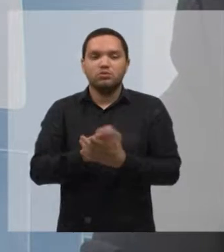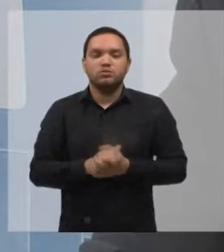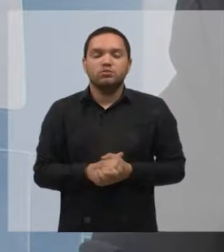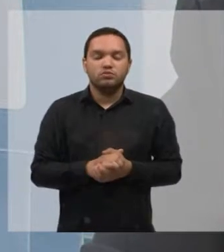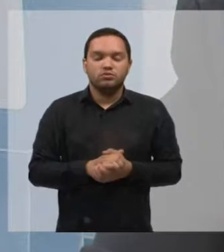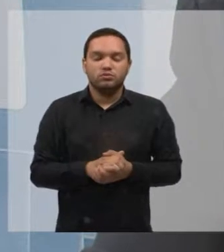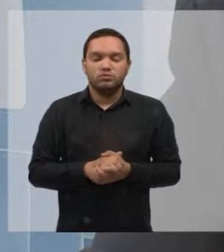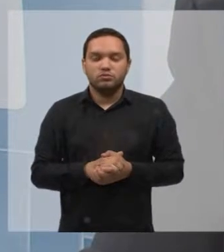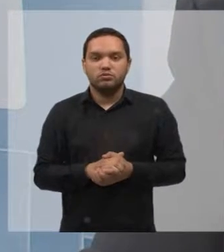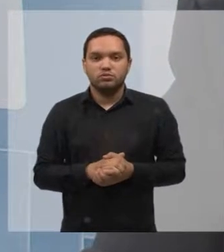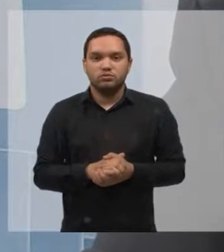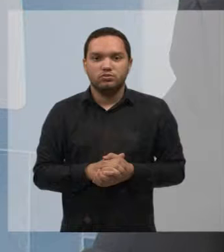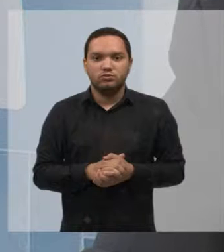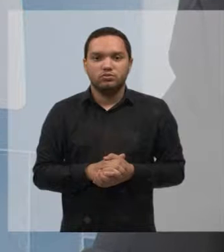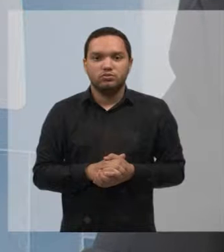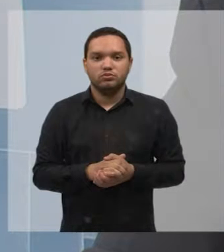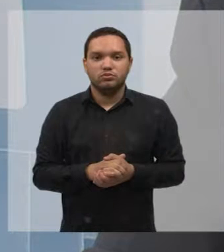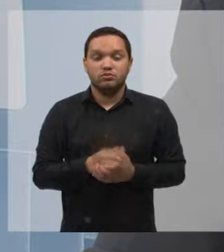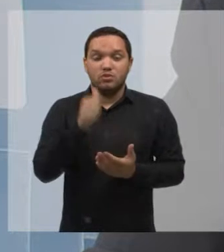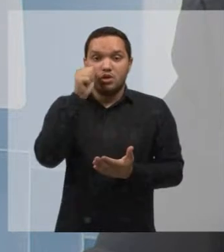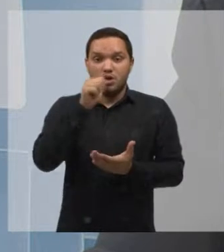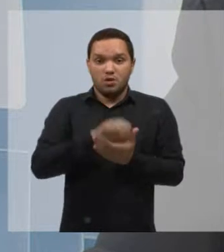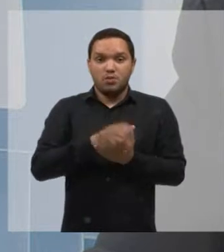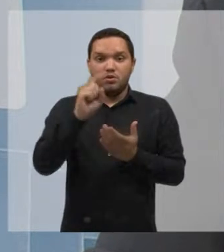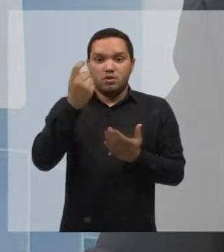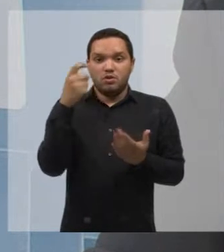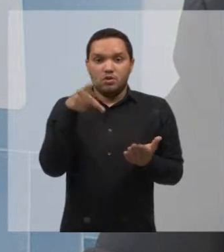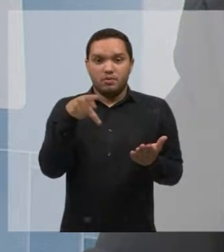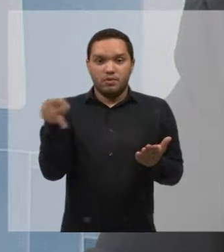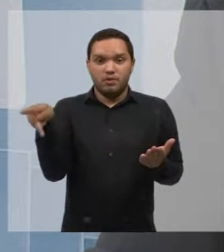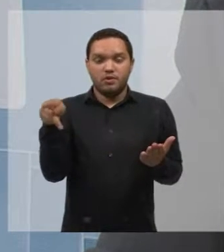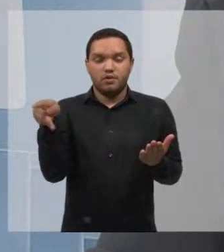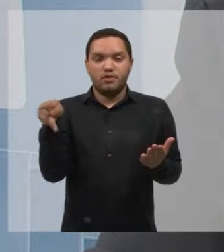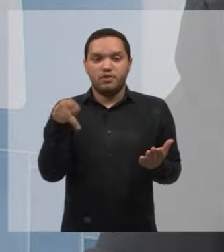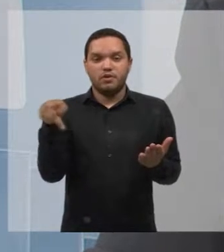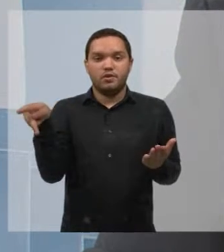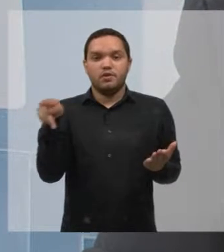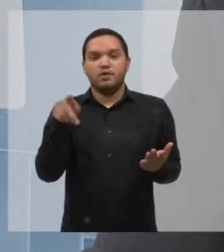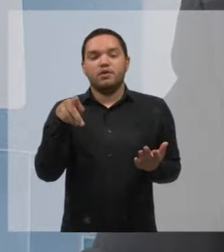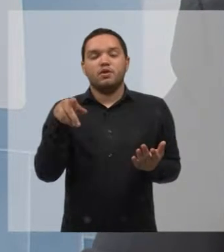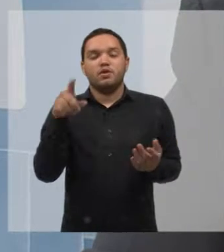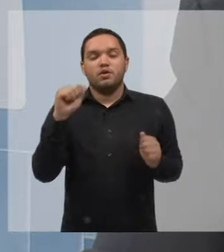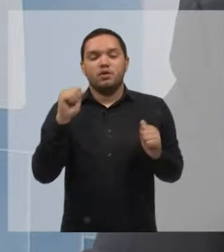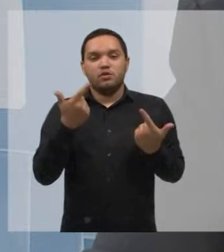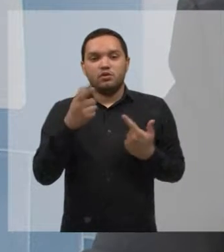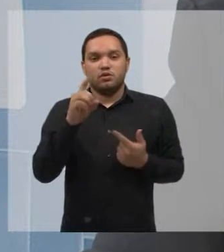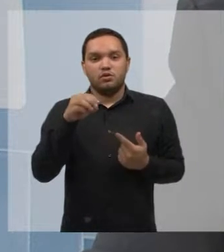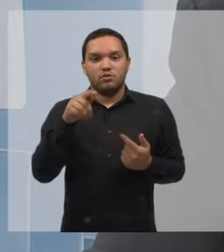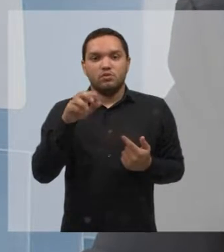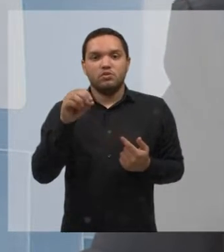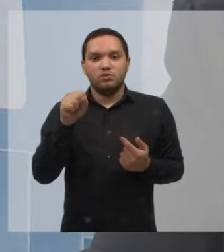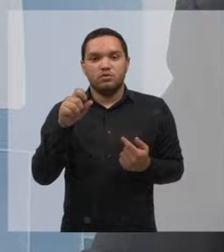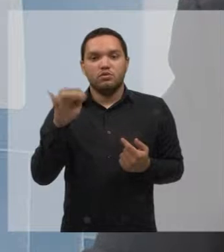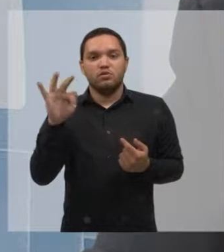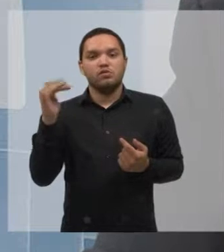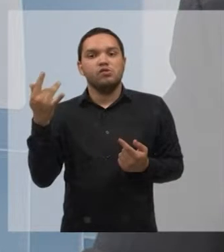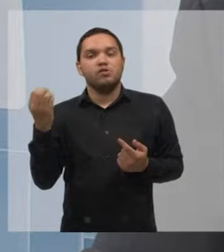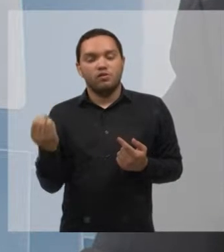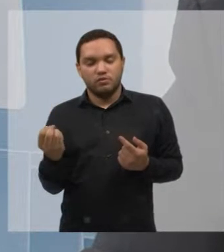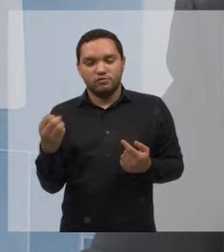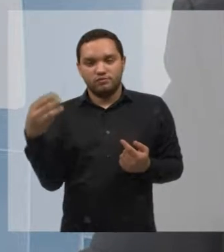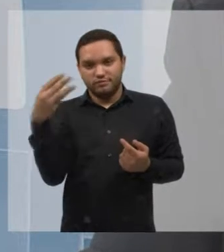secretário. A esposa do ex-presidente da Assembleia, Domingos Filho, é a terceira secretária,